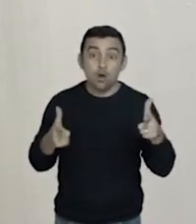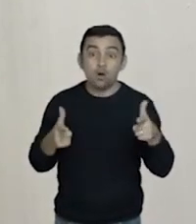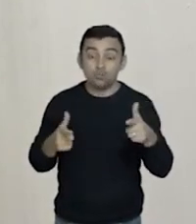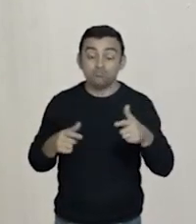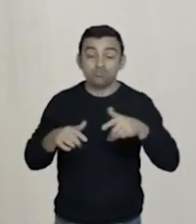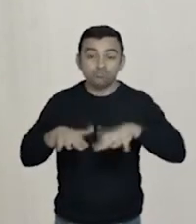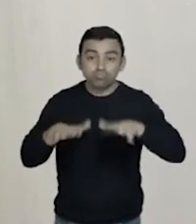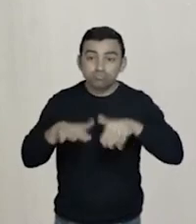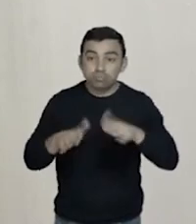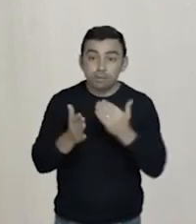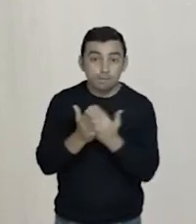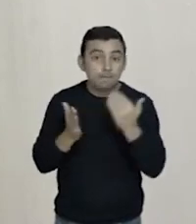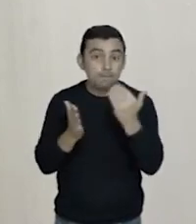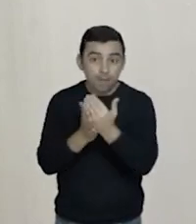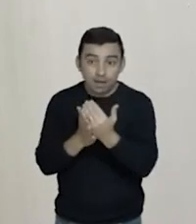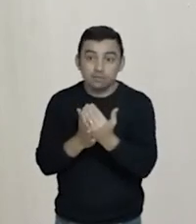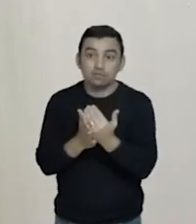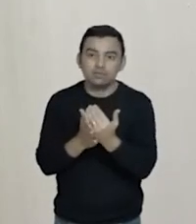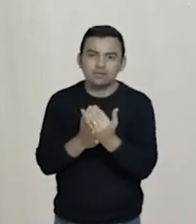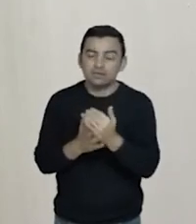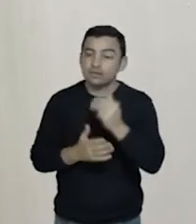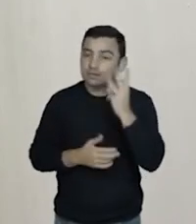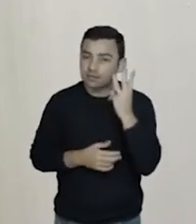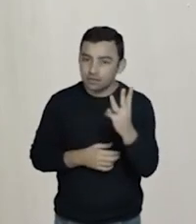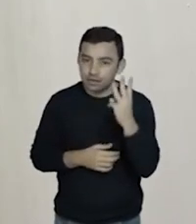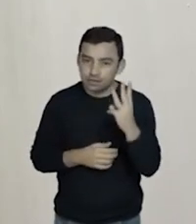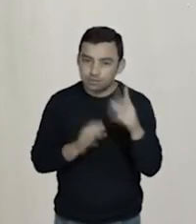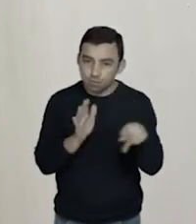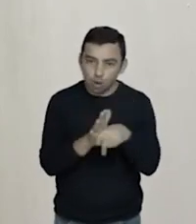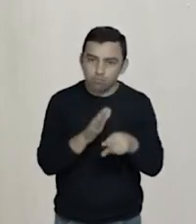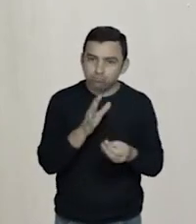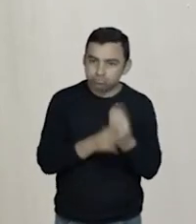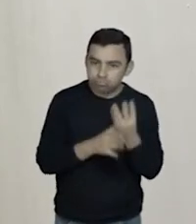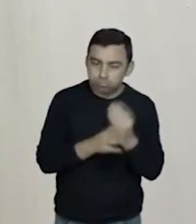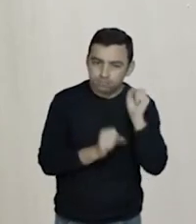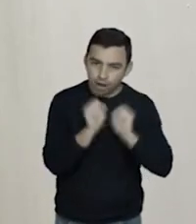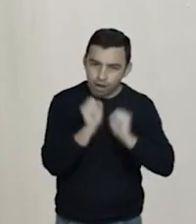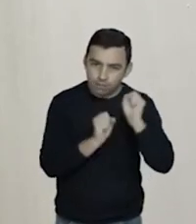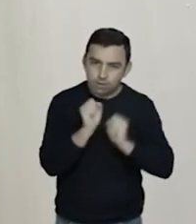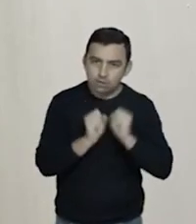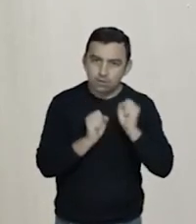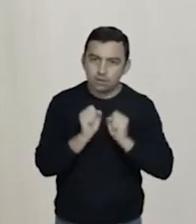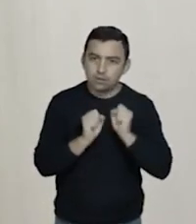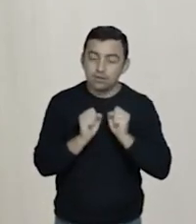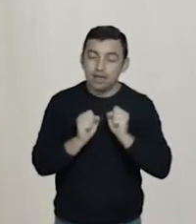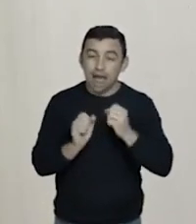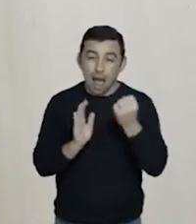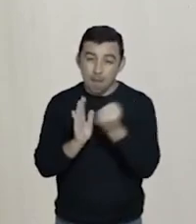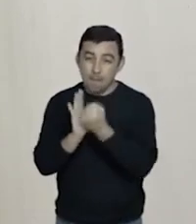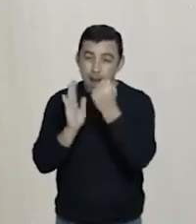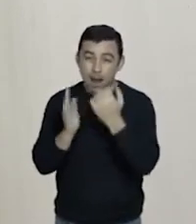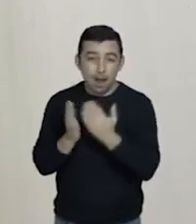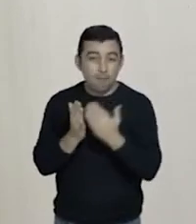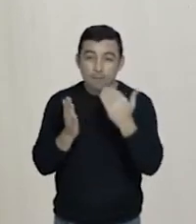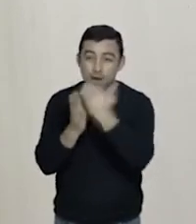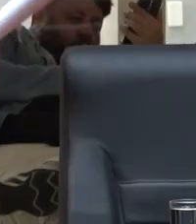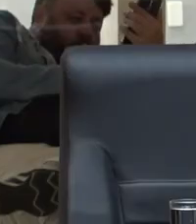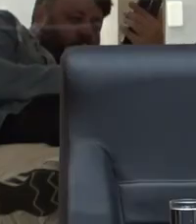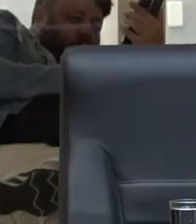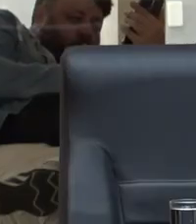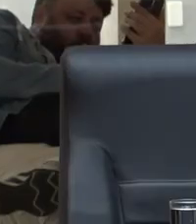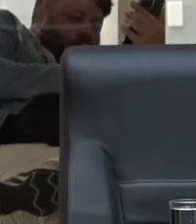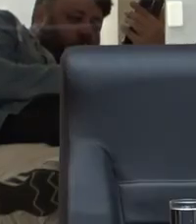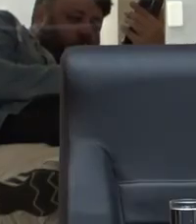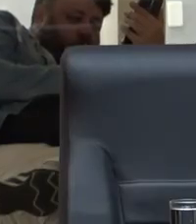e modo no Brasil com três unidades e com a marca presente mais de 25 mil pontos de venda